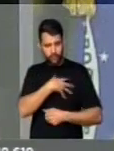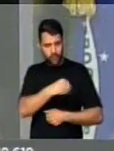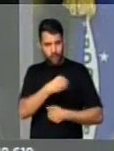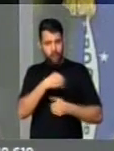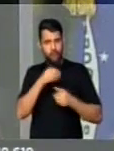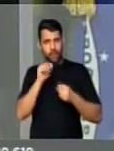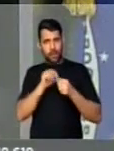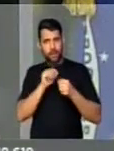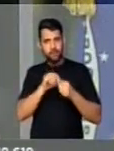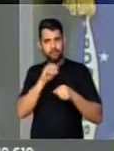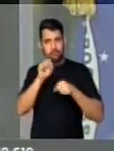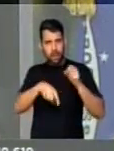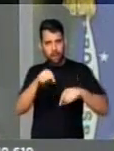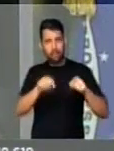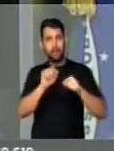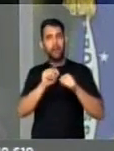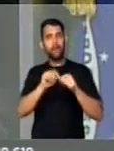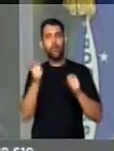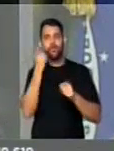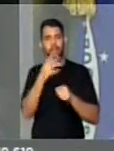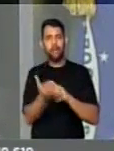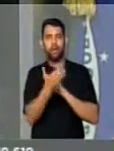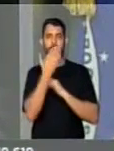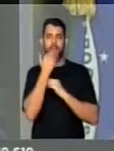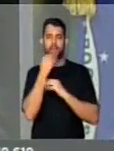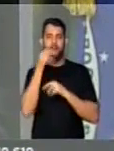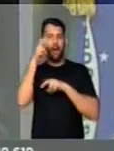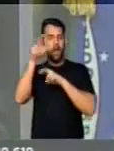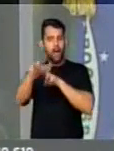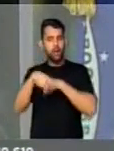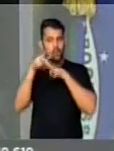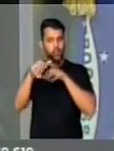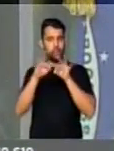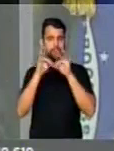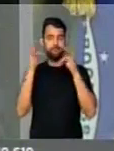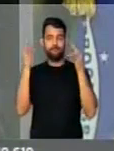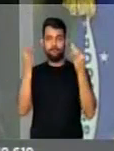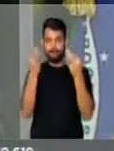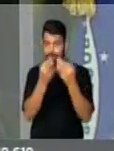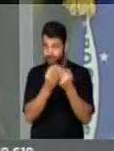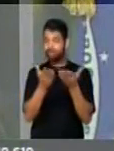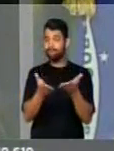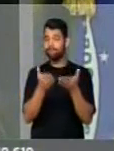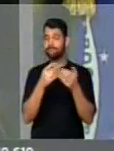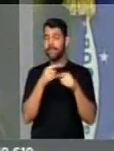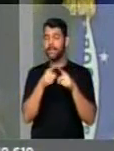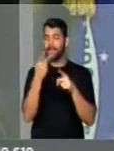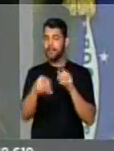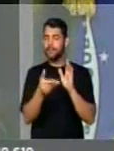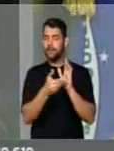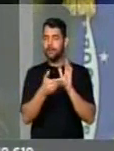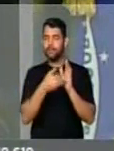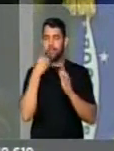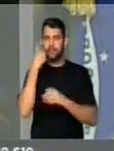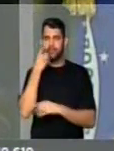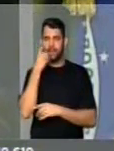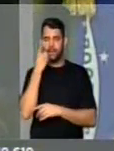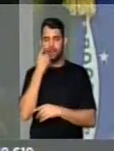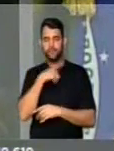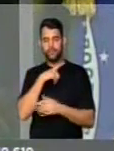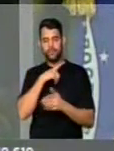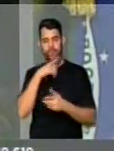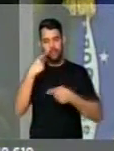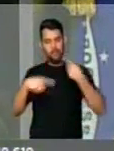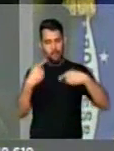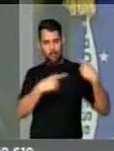tiram do solo o sustento. Agricultura familiar. E nesta Câmara dos Deputados, os